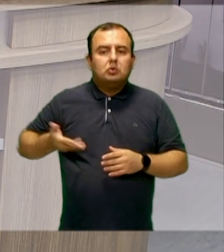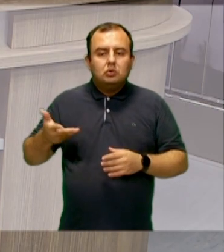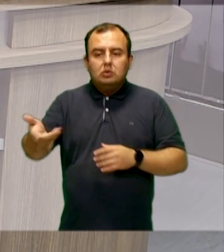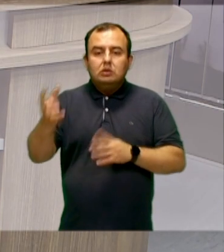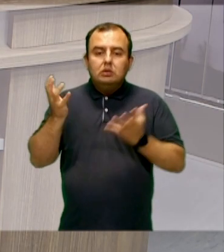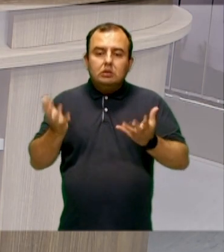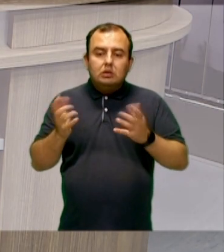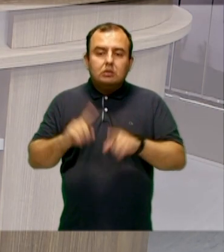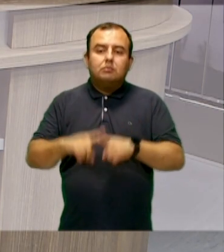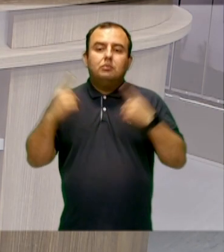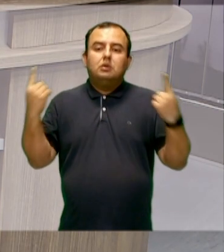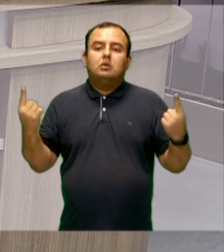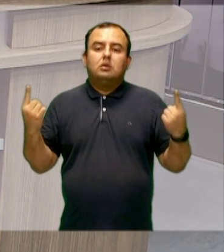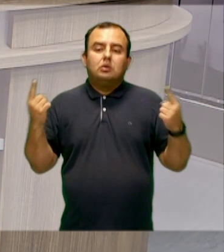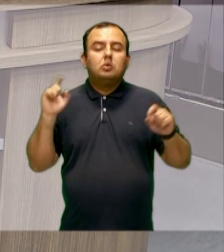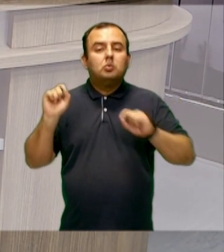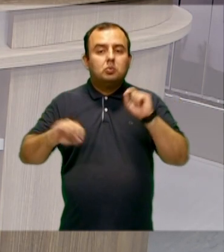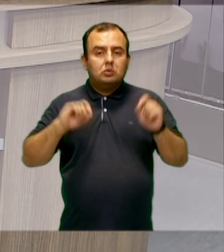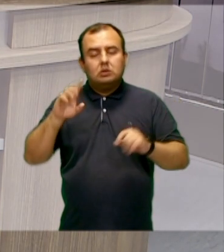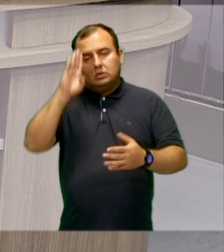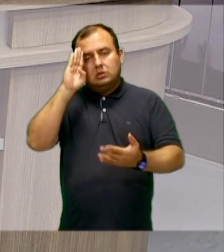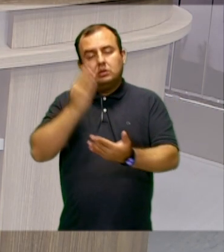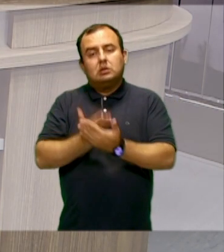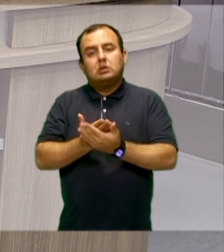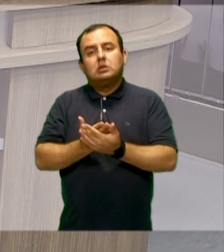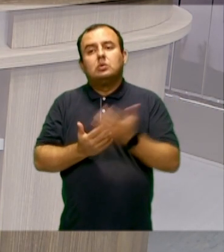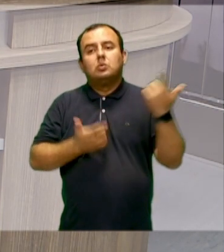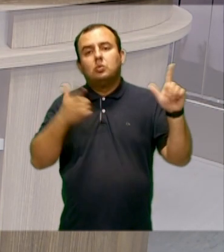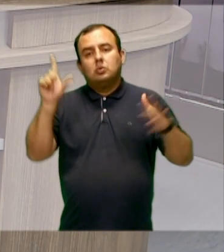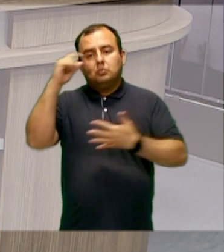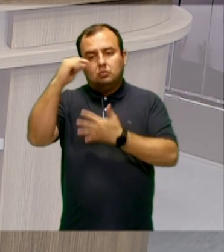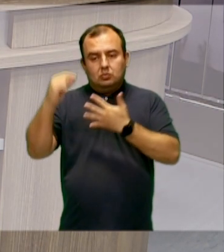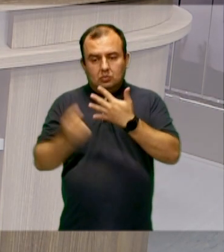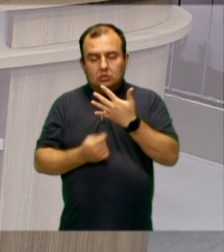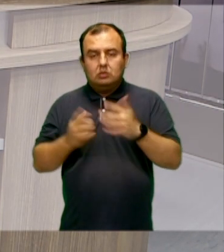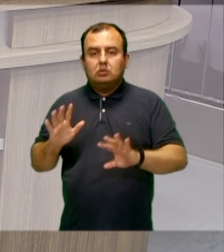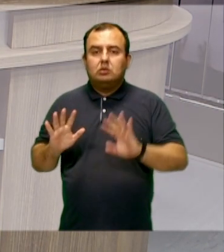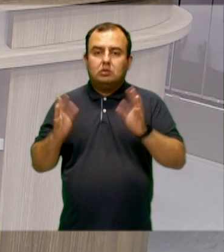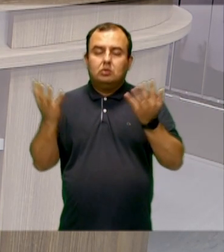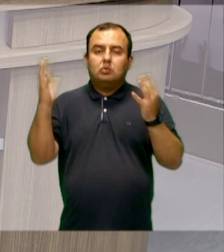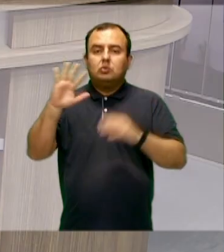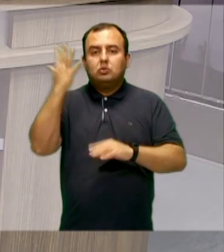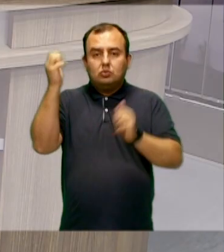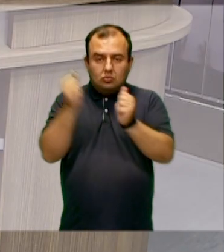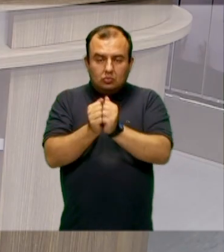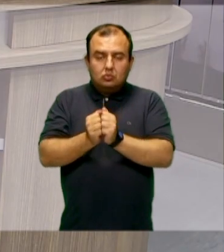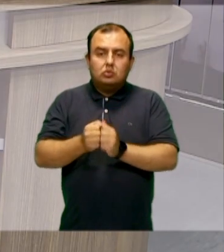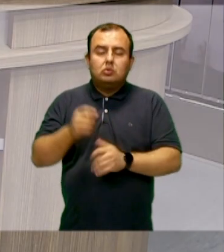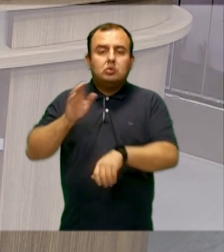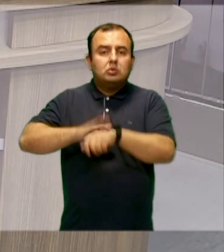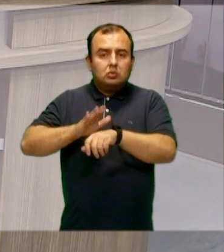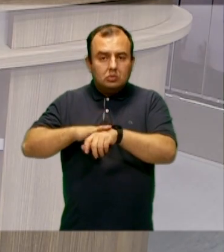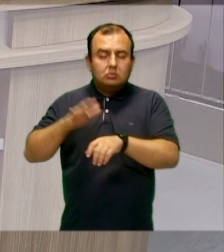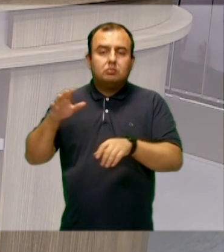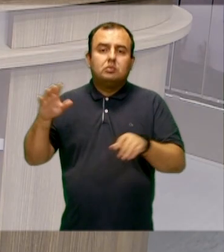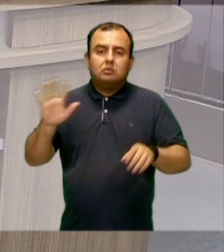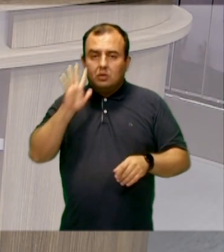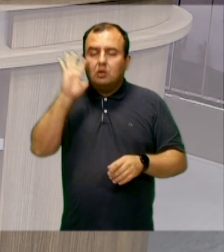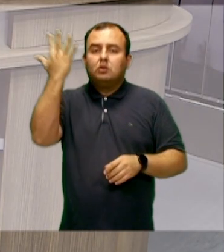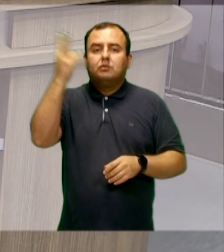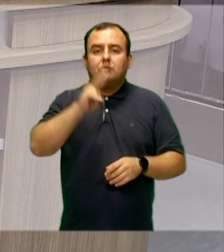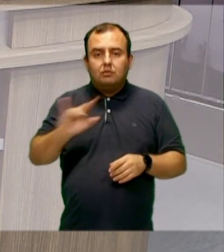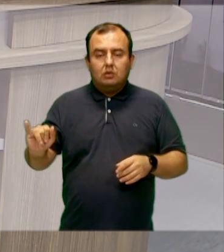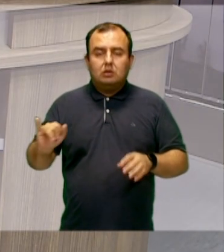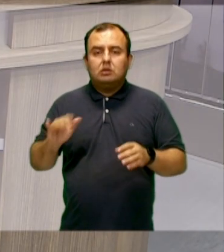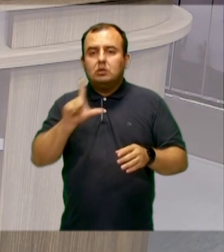quer, mas eu acredito que existem, quem sabe, outras demandas no município que estão correndo junto e, no momento oportuno, serão resolvidos. Mas são